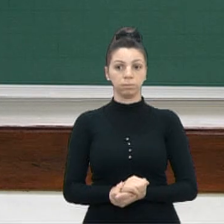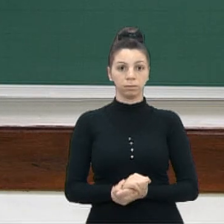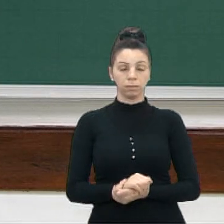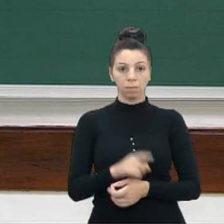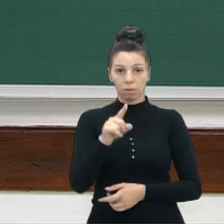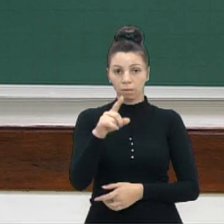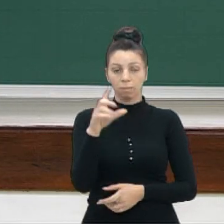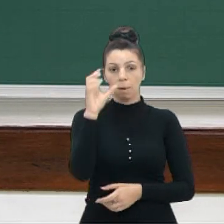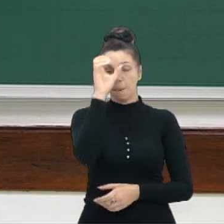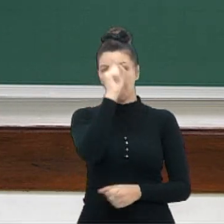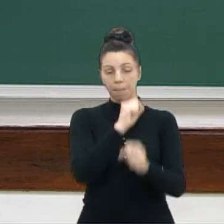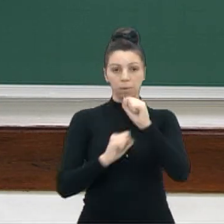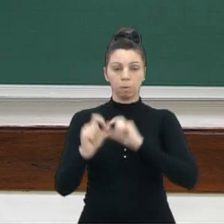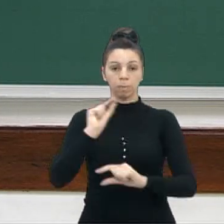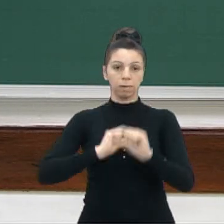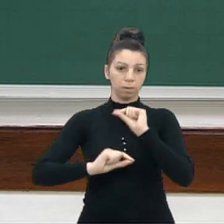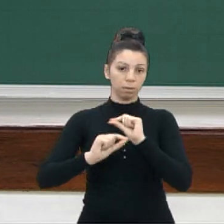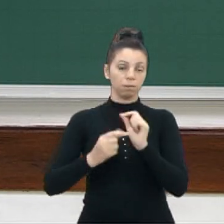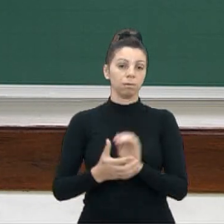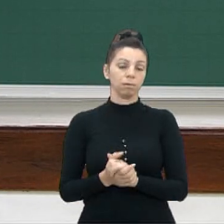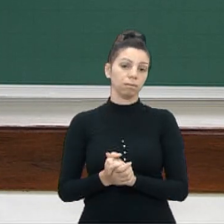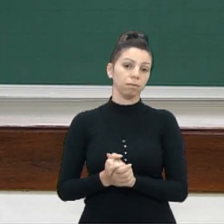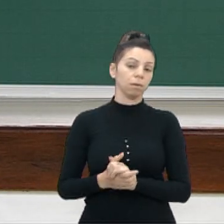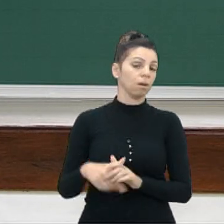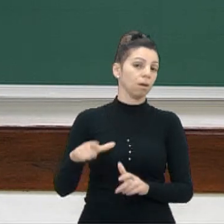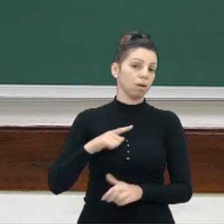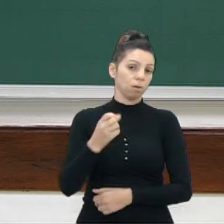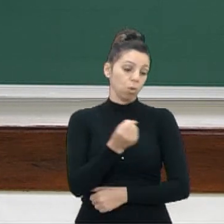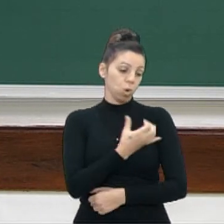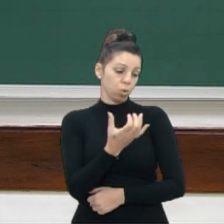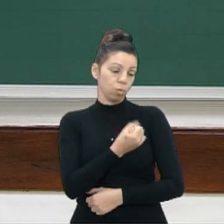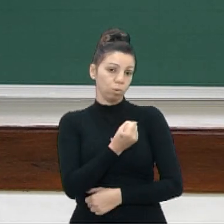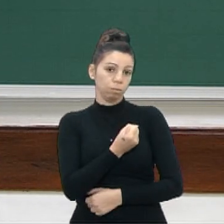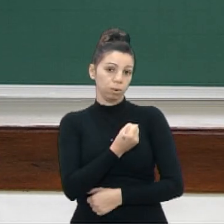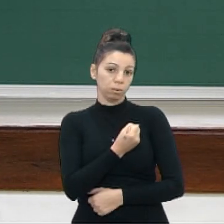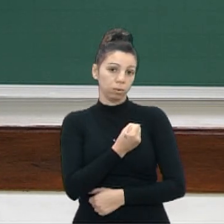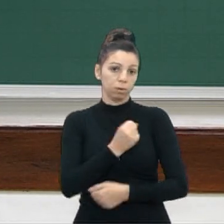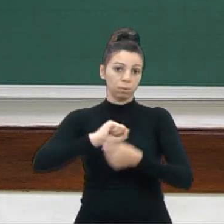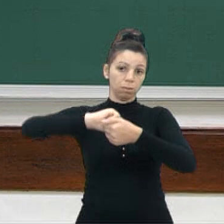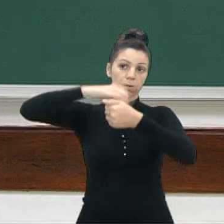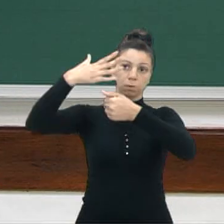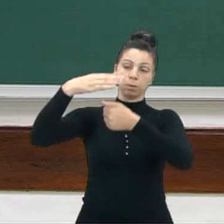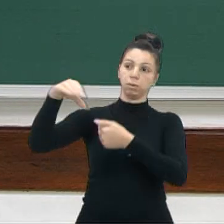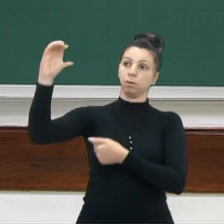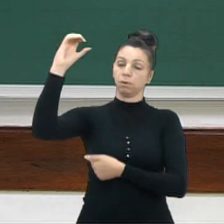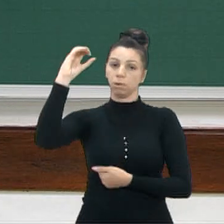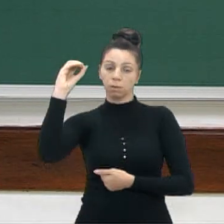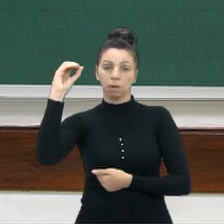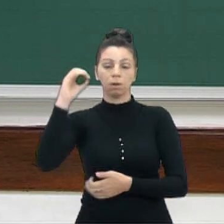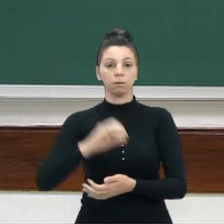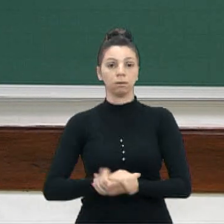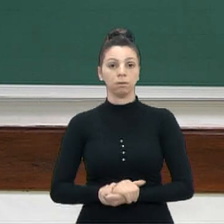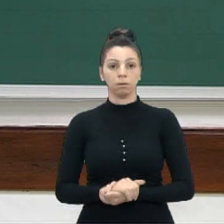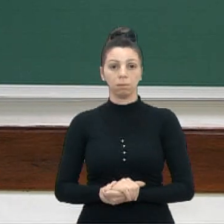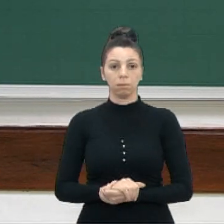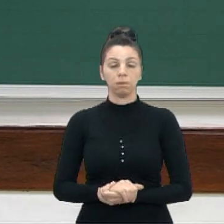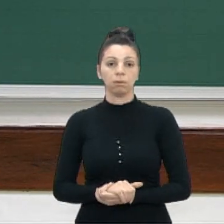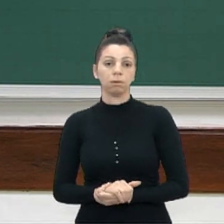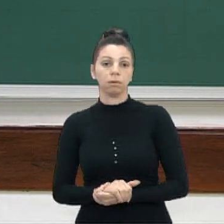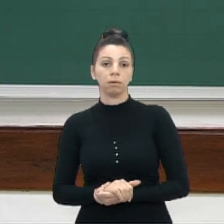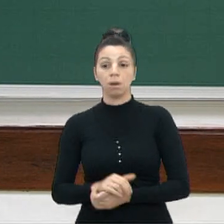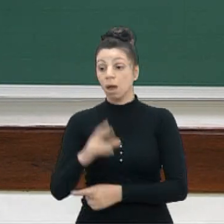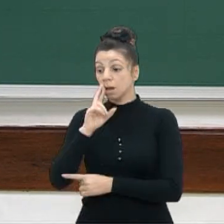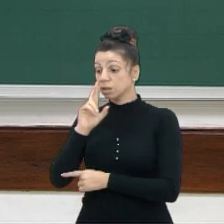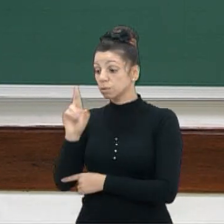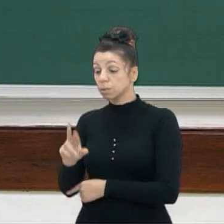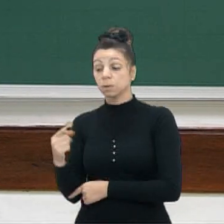aprender depois que quando eu tenho um número com expoente 0, o resultado dele não é que eu estou jogando fora, a resposta dele vai